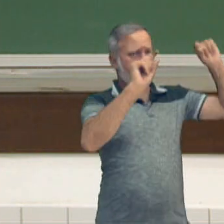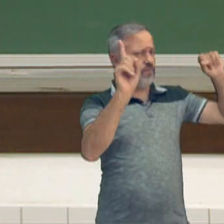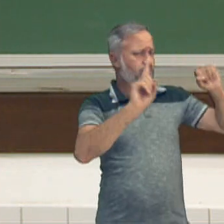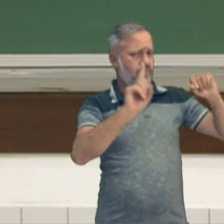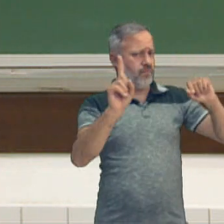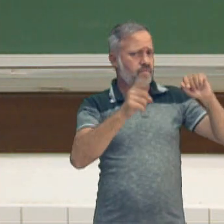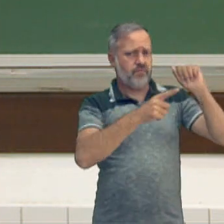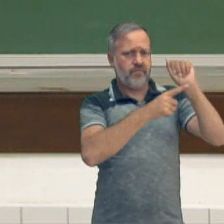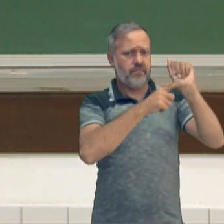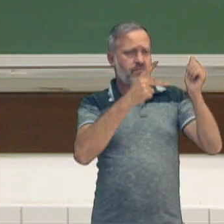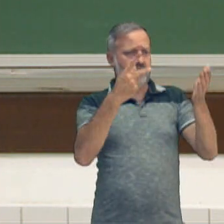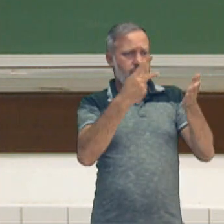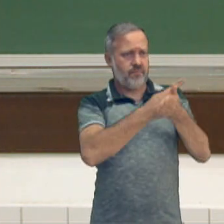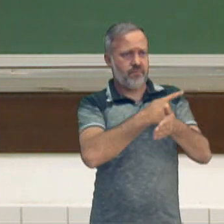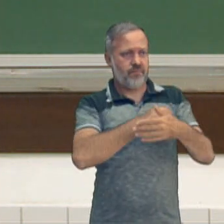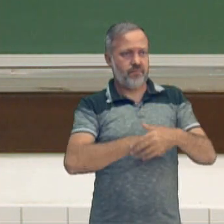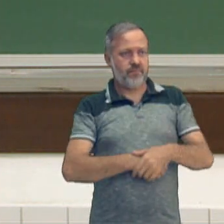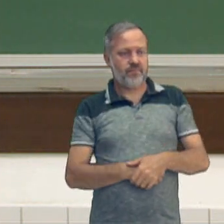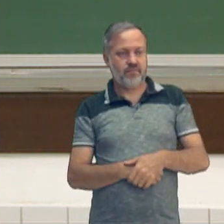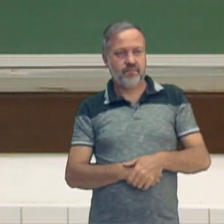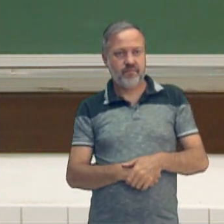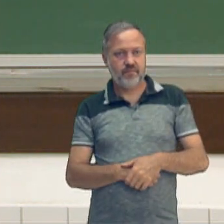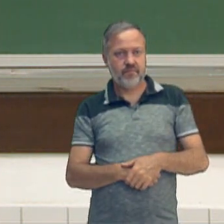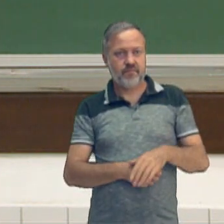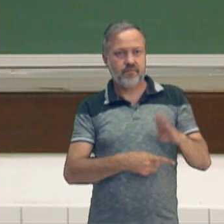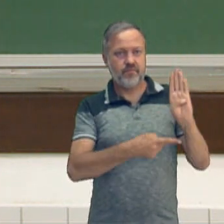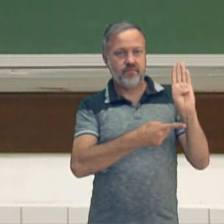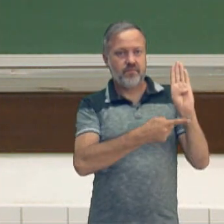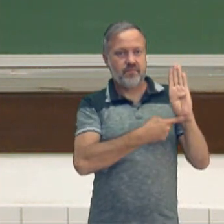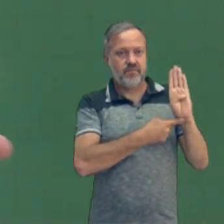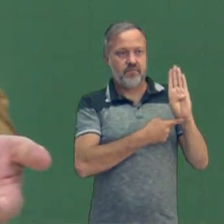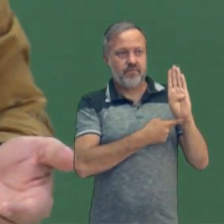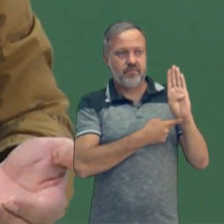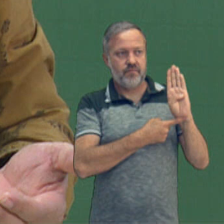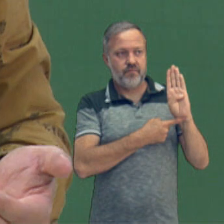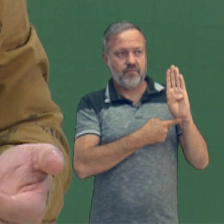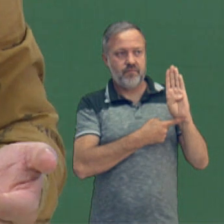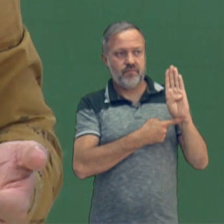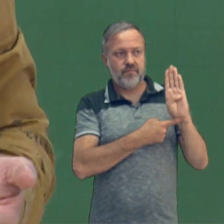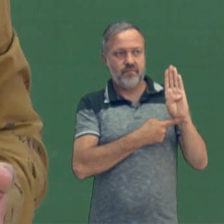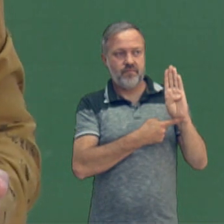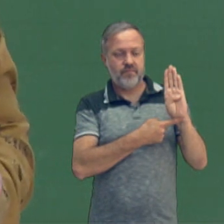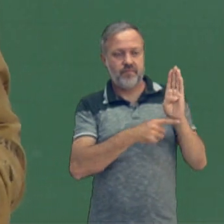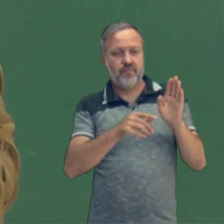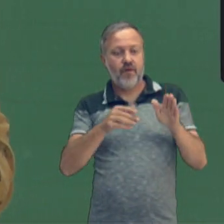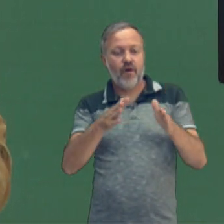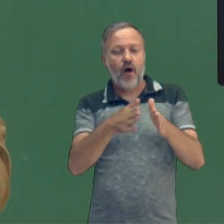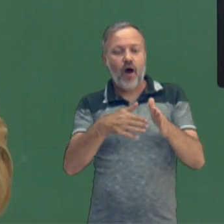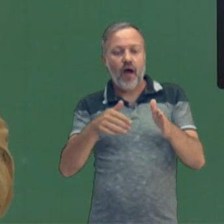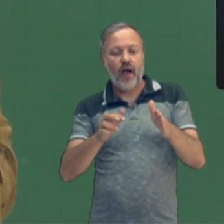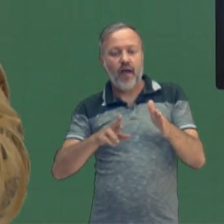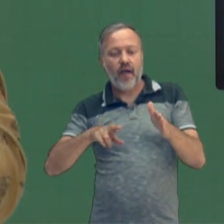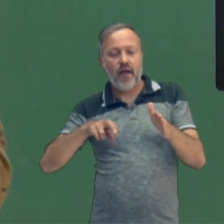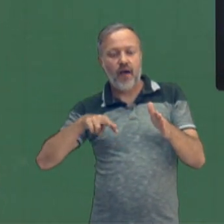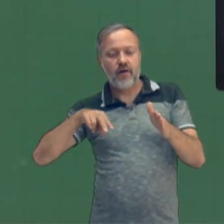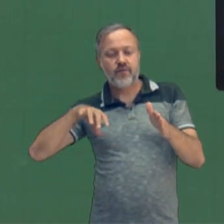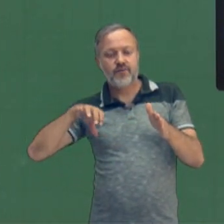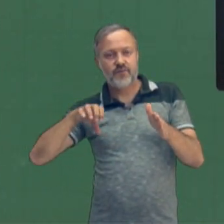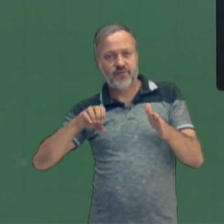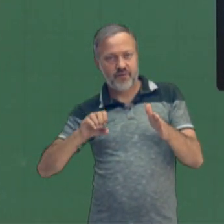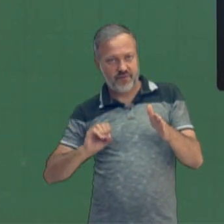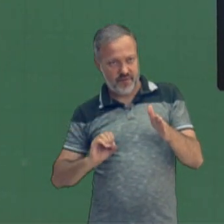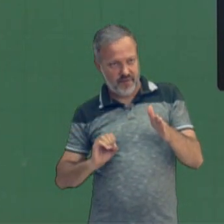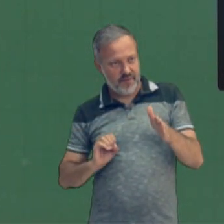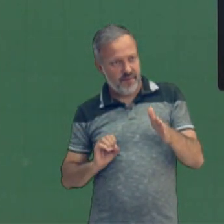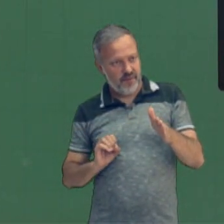Então, a letra A está errada. B, águas do Nilo. Onde é que fica o Nilo? No Egito, será? Será que o rio Nilo era